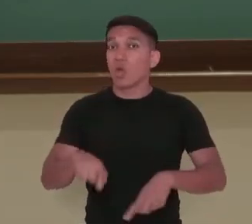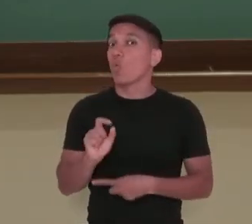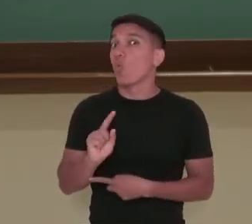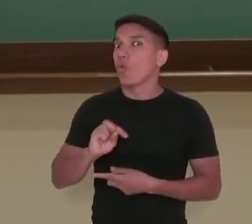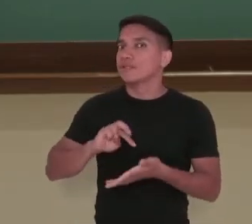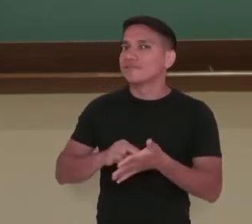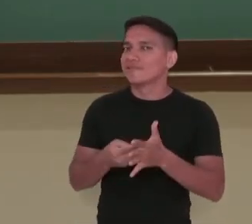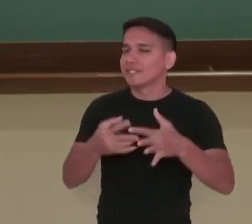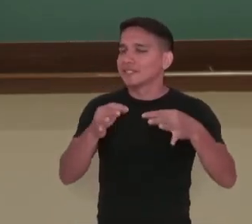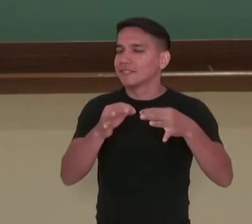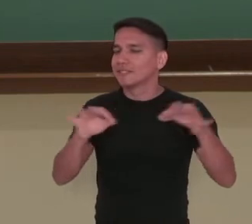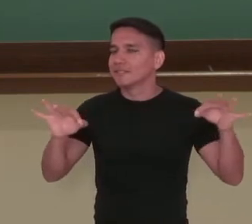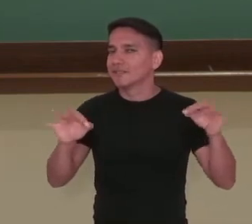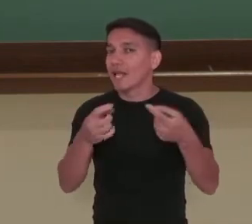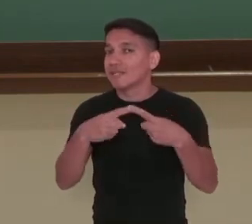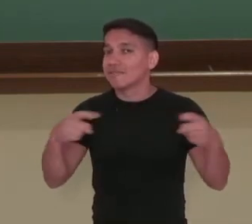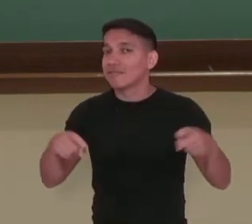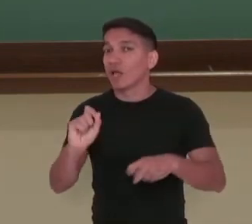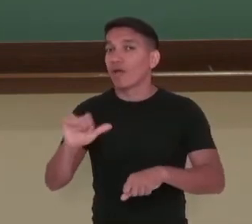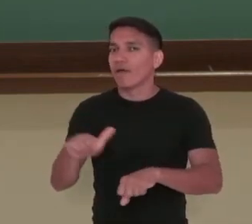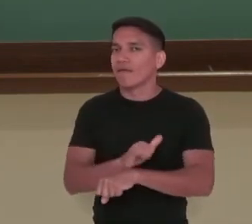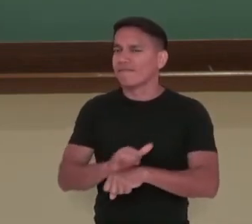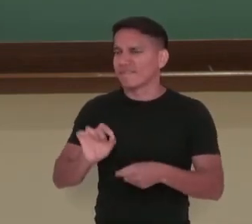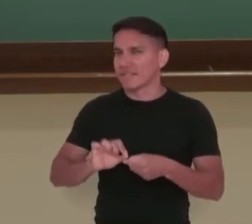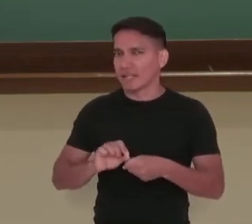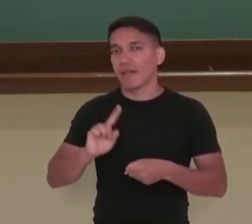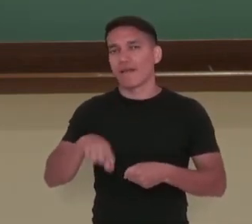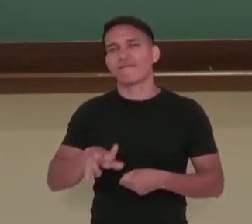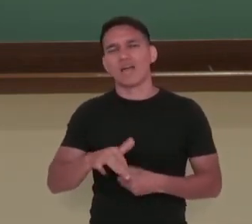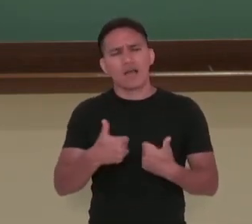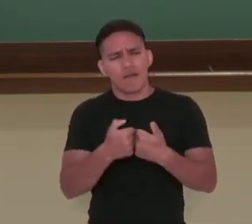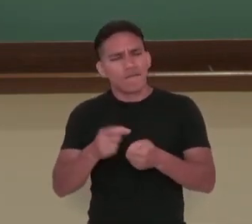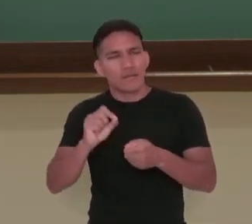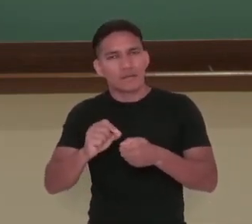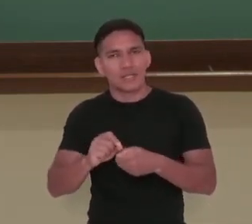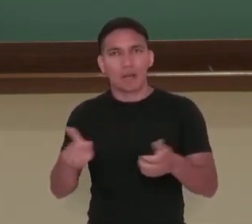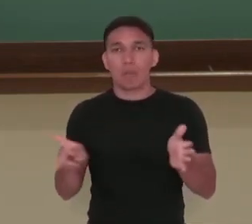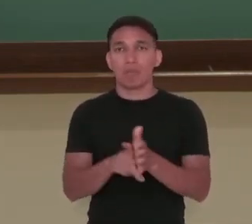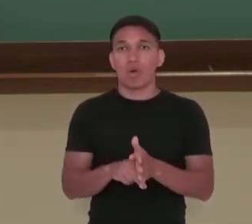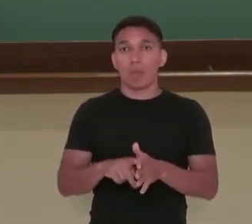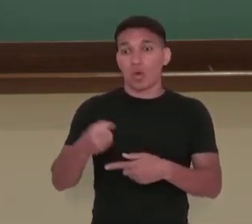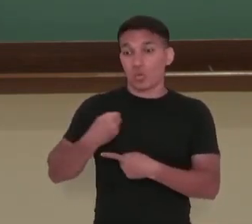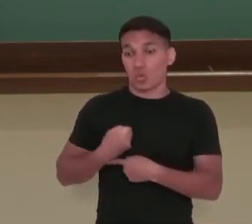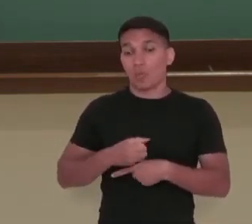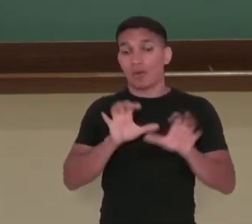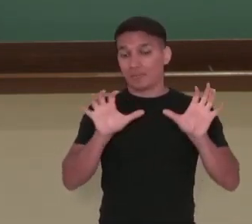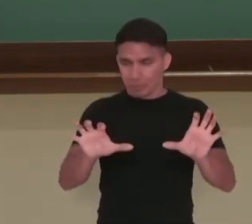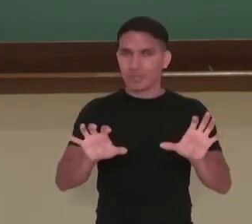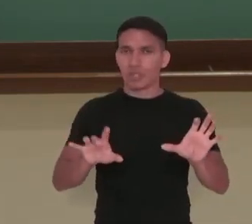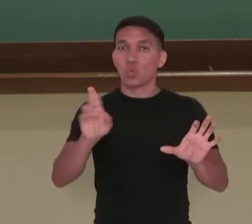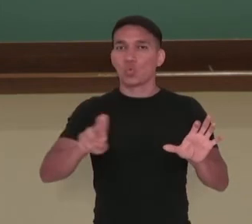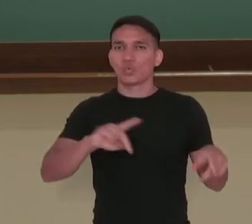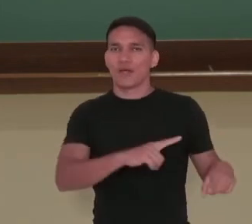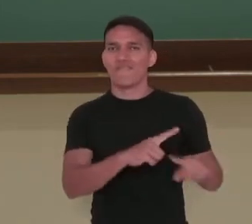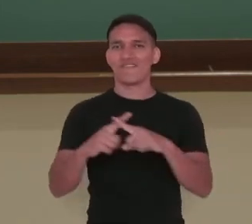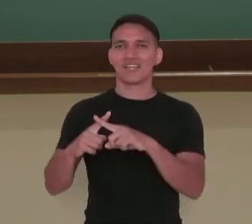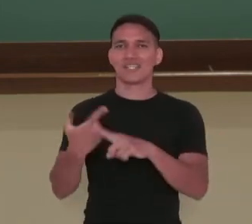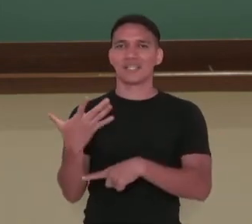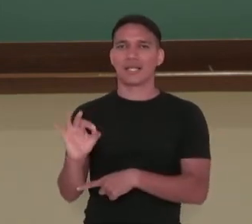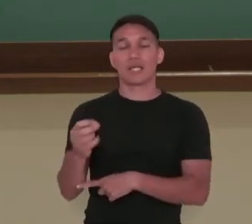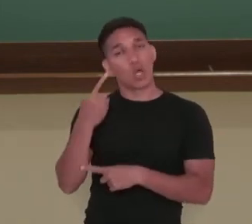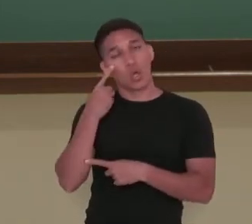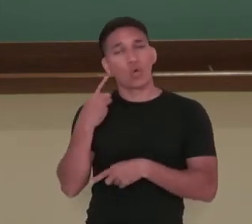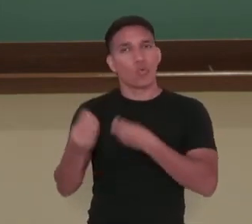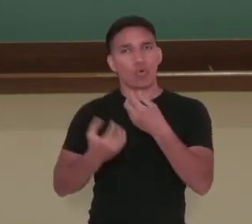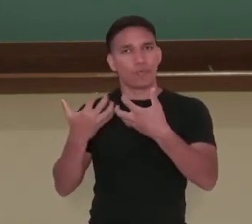faz? O que a física vai fazer? A física vai pegar e escrever esse número usando potências de base 10. Pessoal,